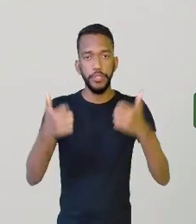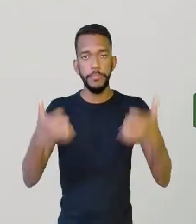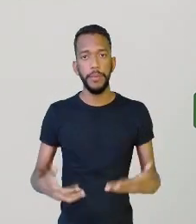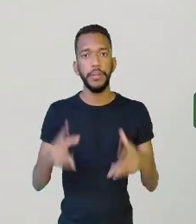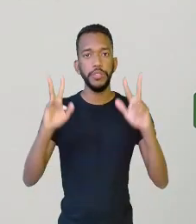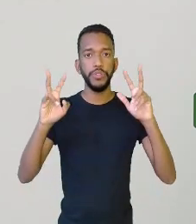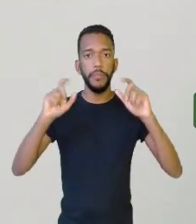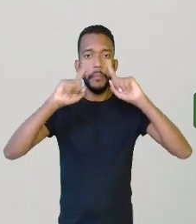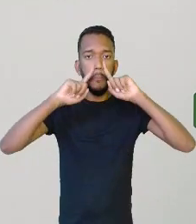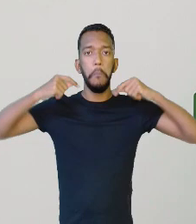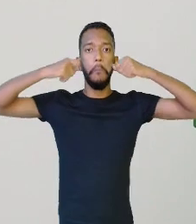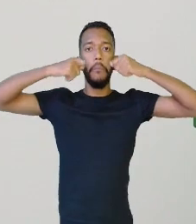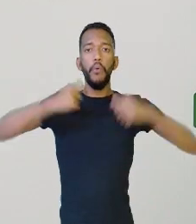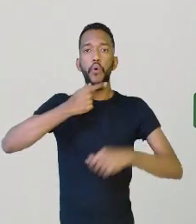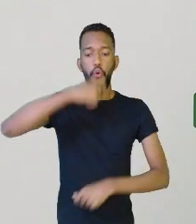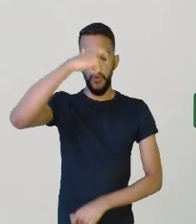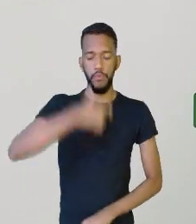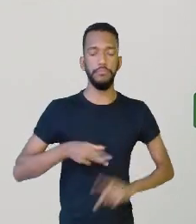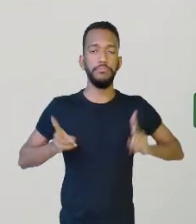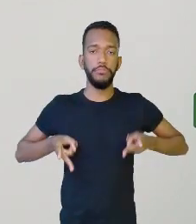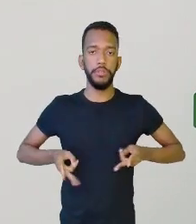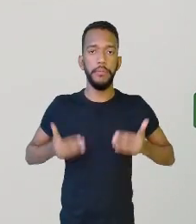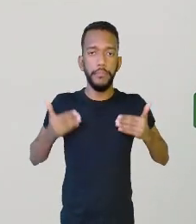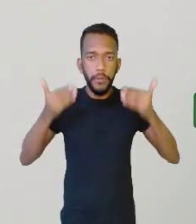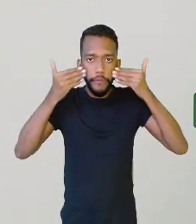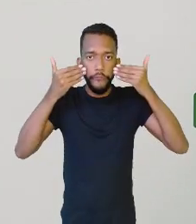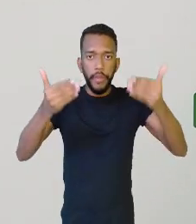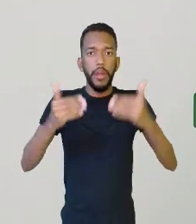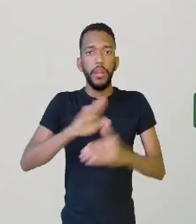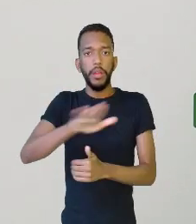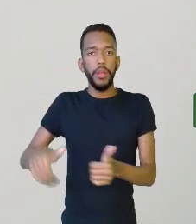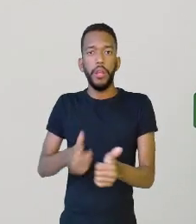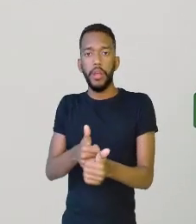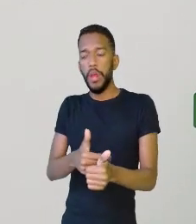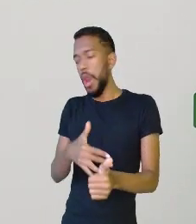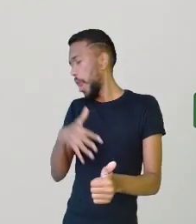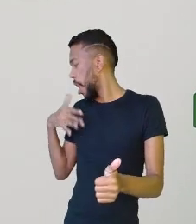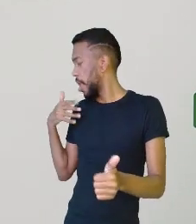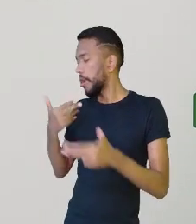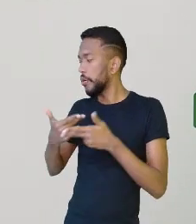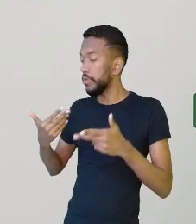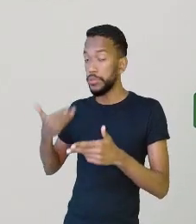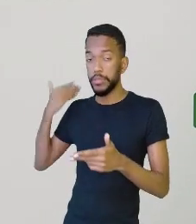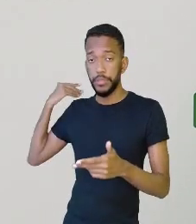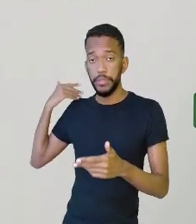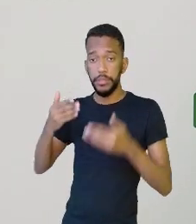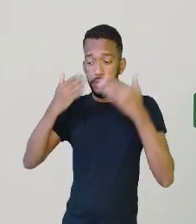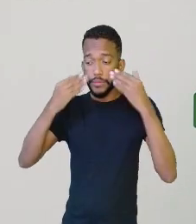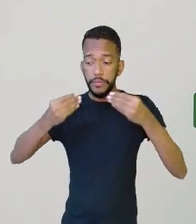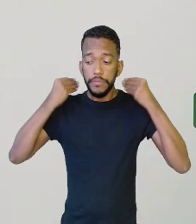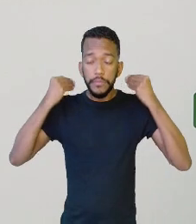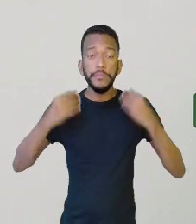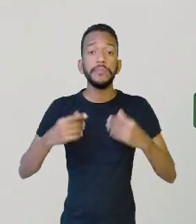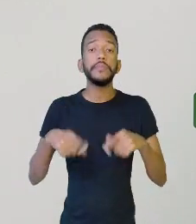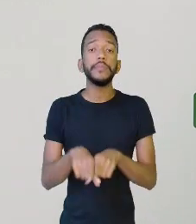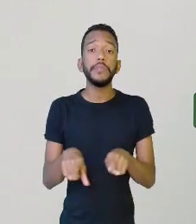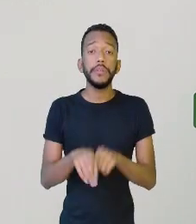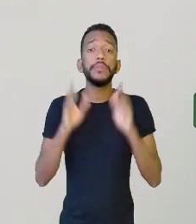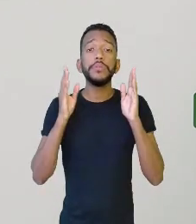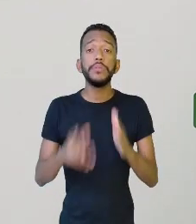patriarcal, onde o homem ele está à frente, o homem ele é superior. Nesse período aí, o senhor de engenho que tomava conta